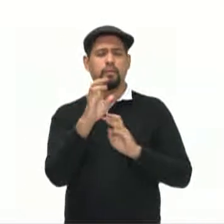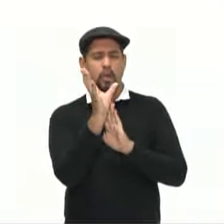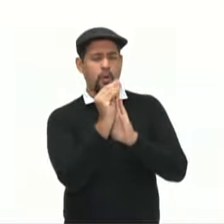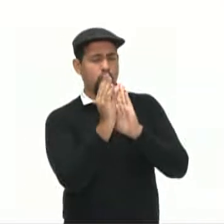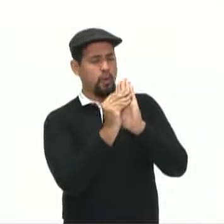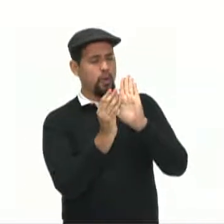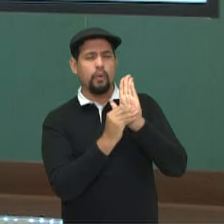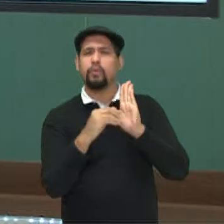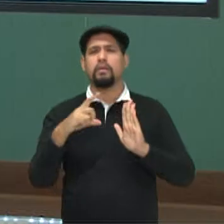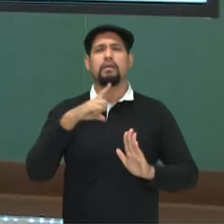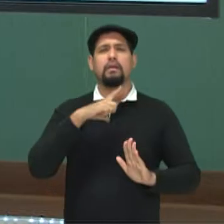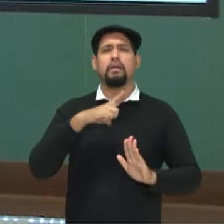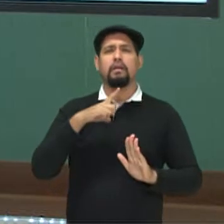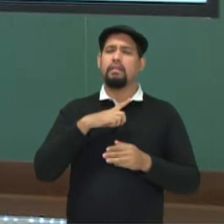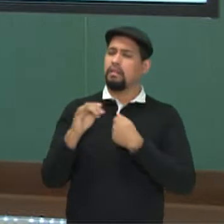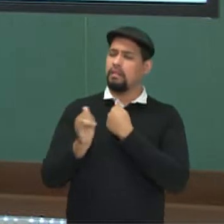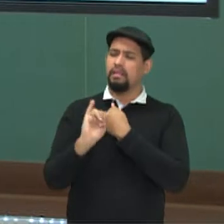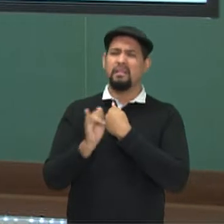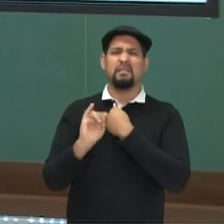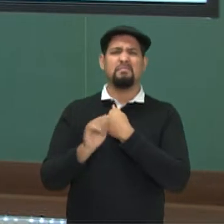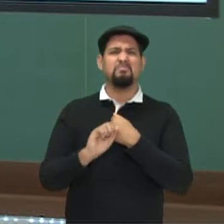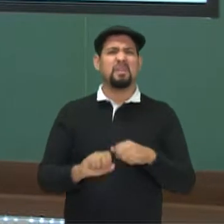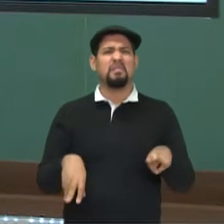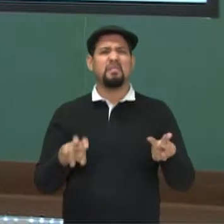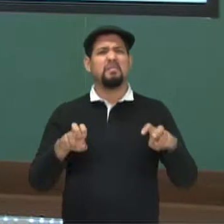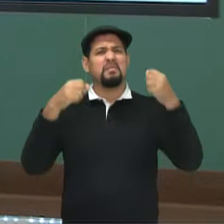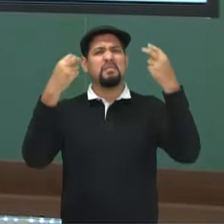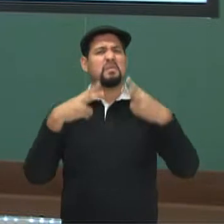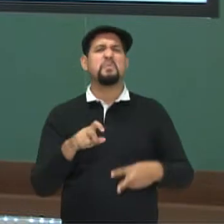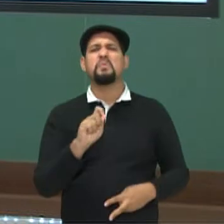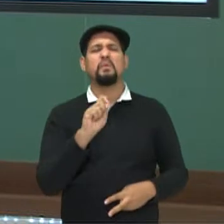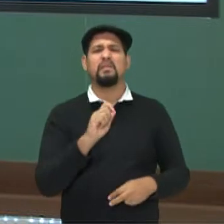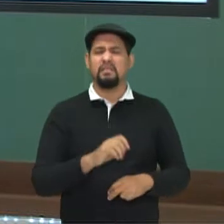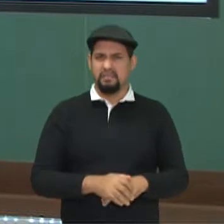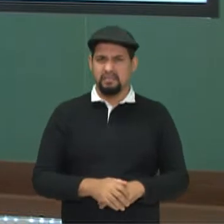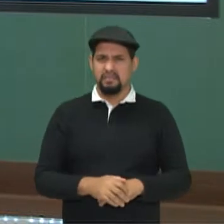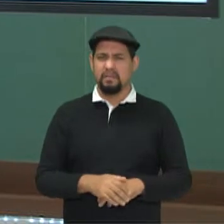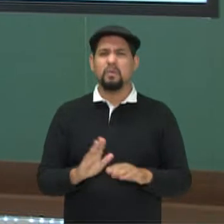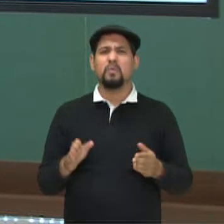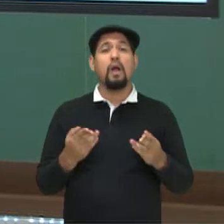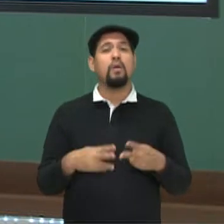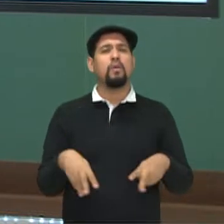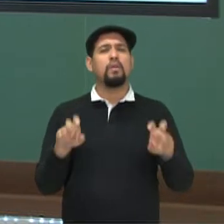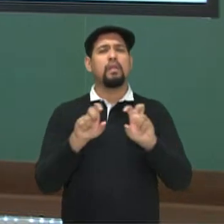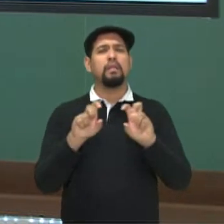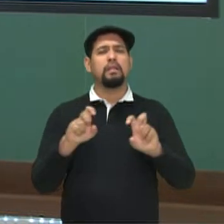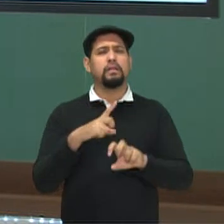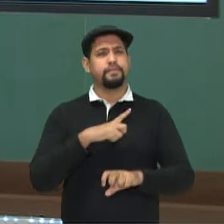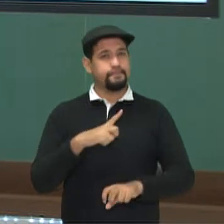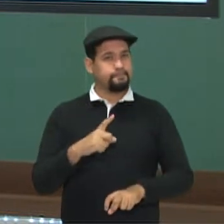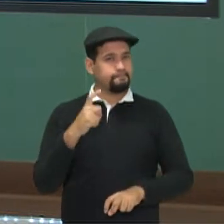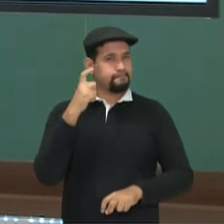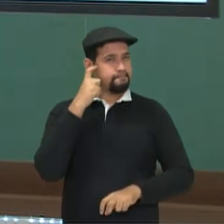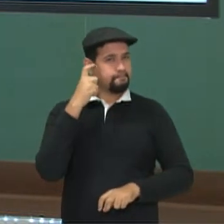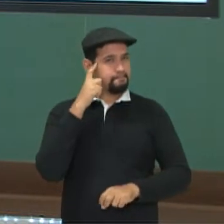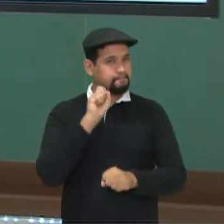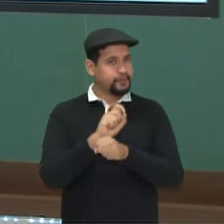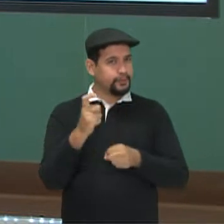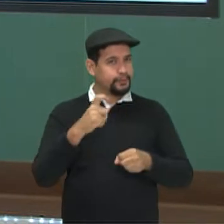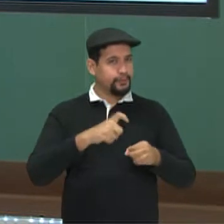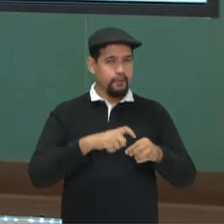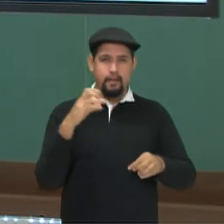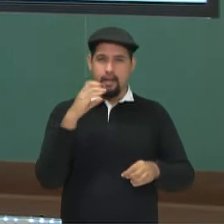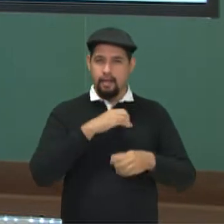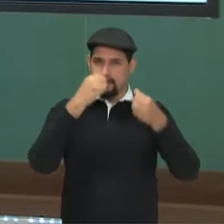da crônica? Sobre o que é que esse autor vai falar? Qual será o tema dessa crônica? Pensa um pouquinho que eu volto já